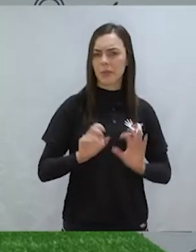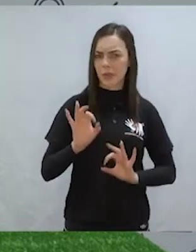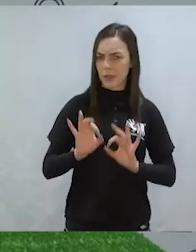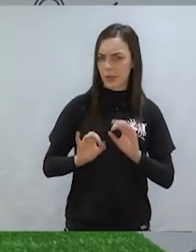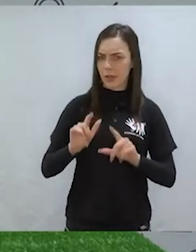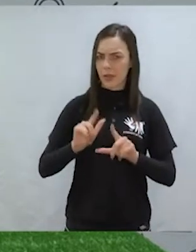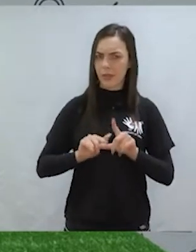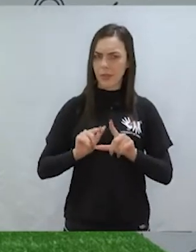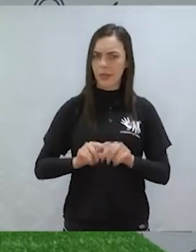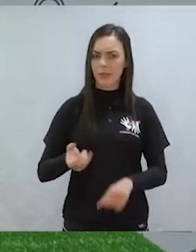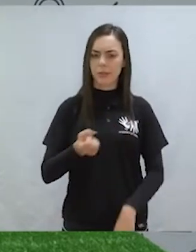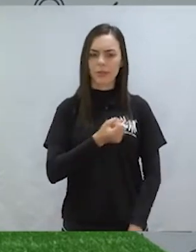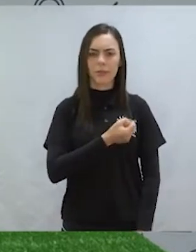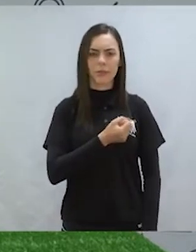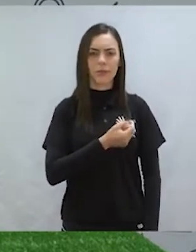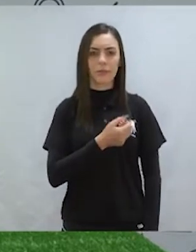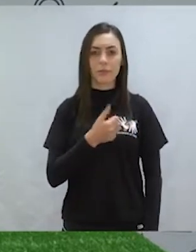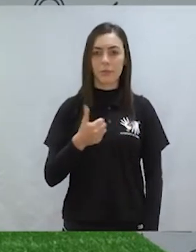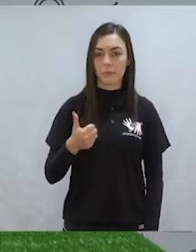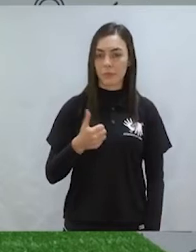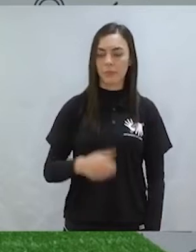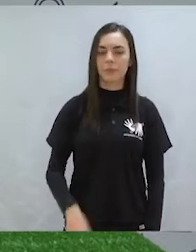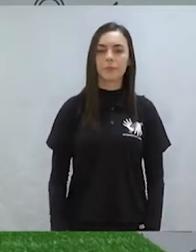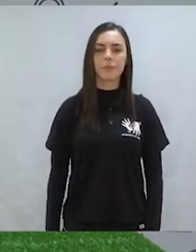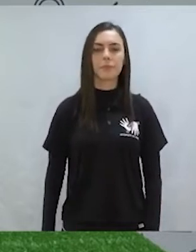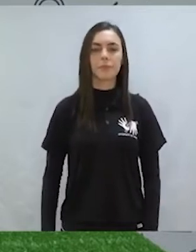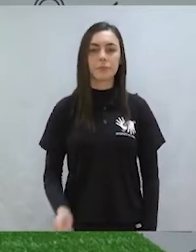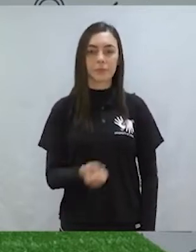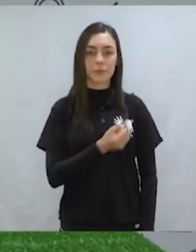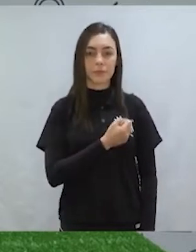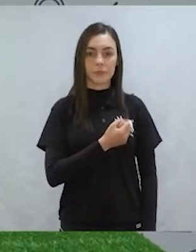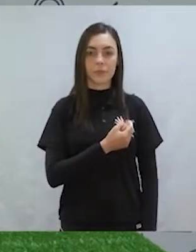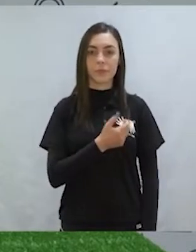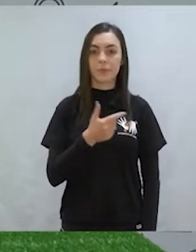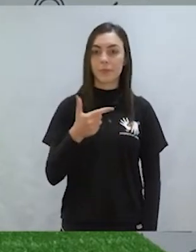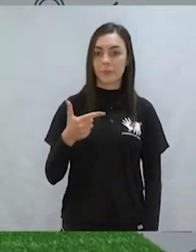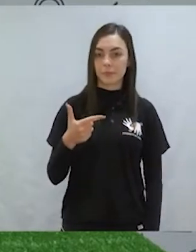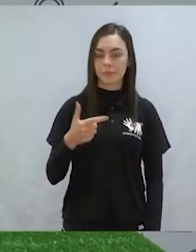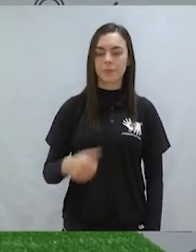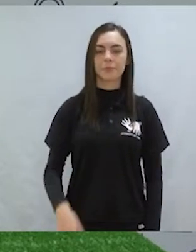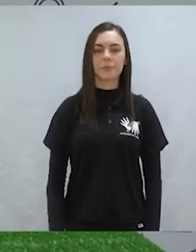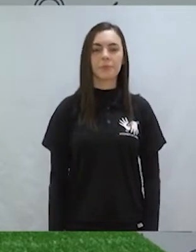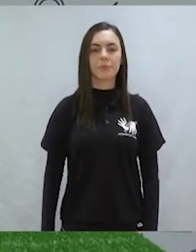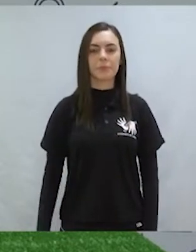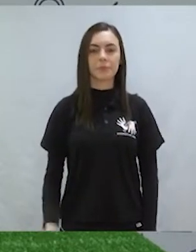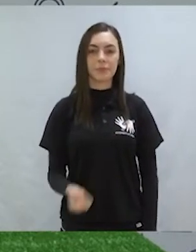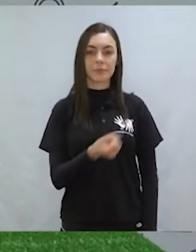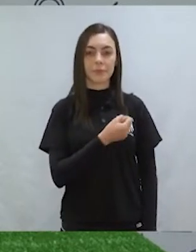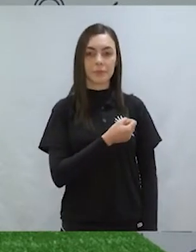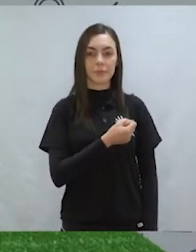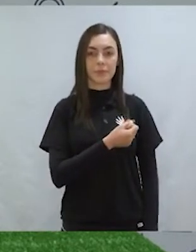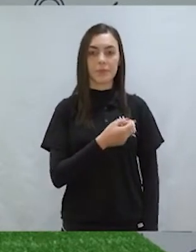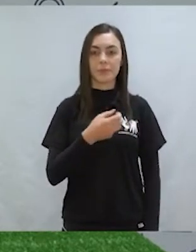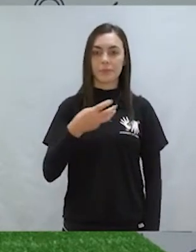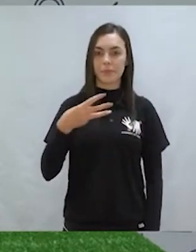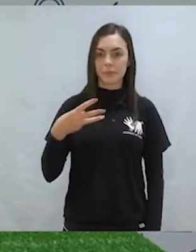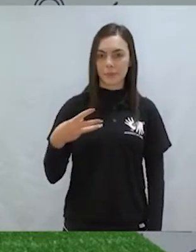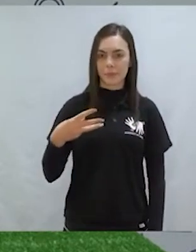separarmos o número 1, o número 2, o